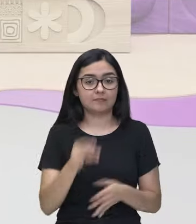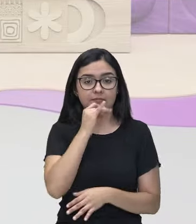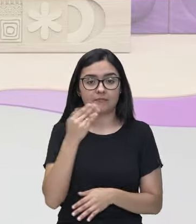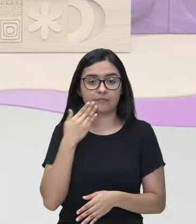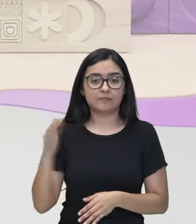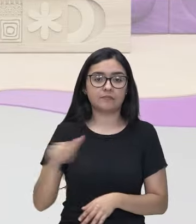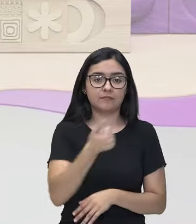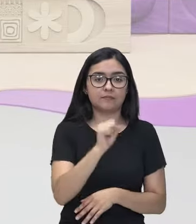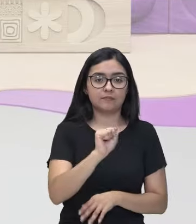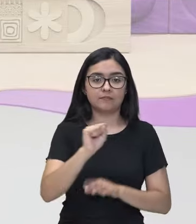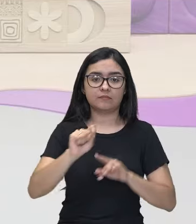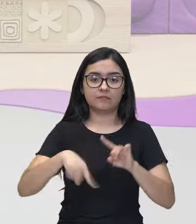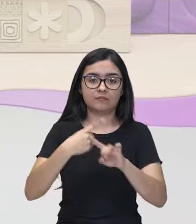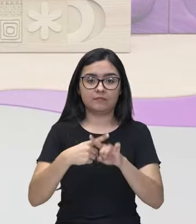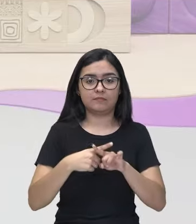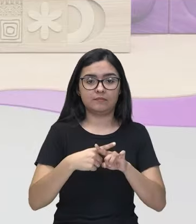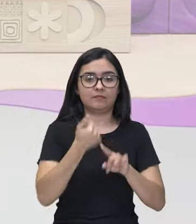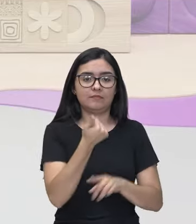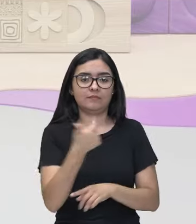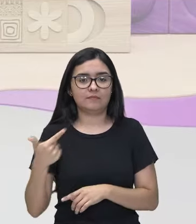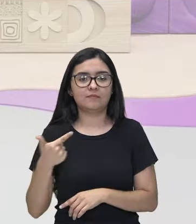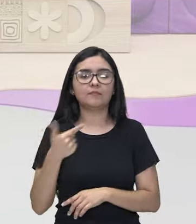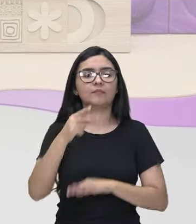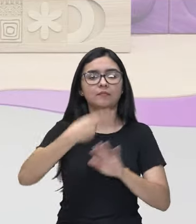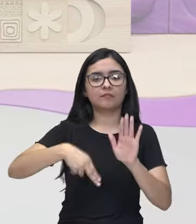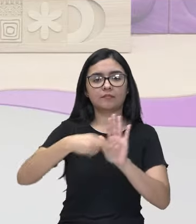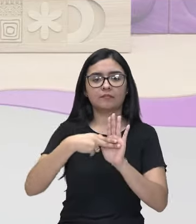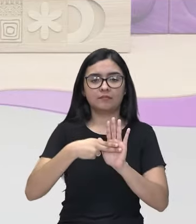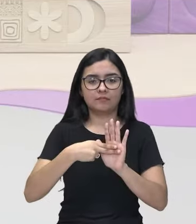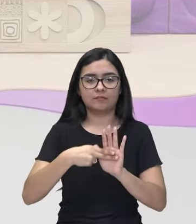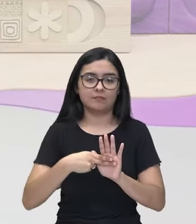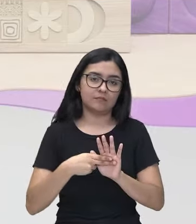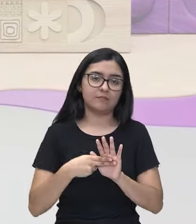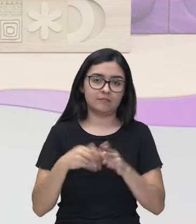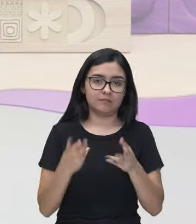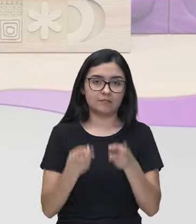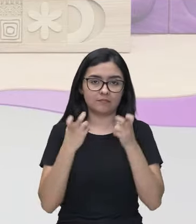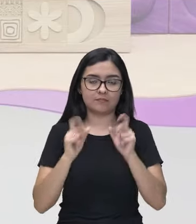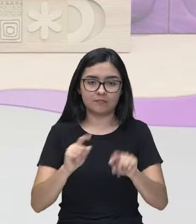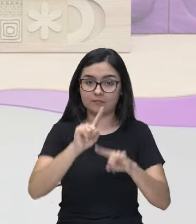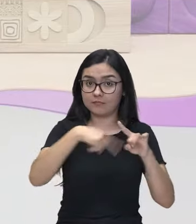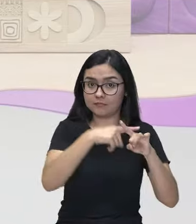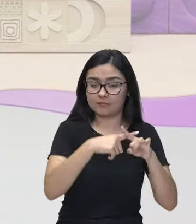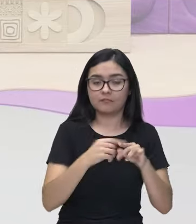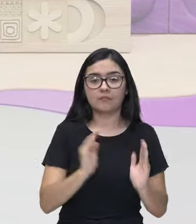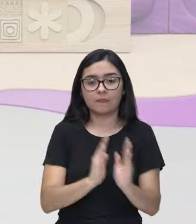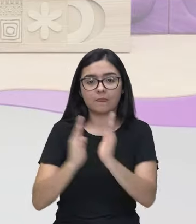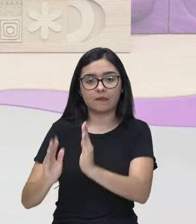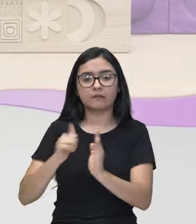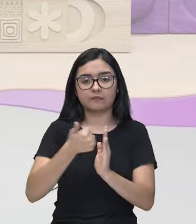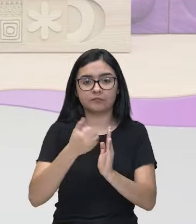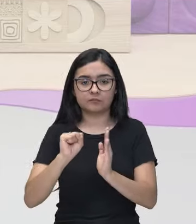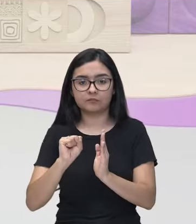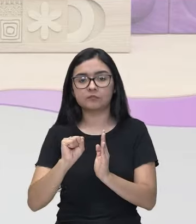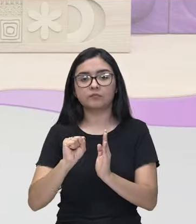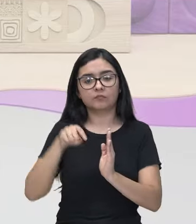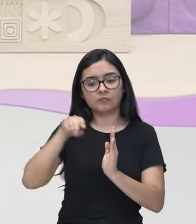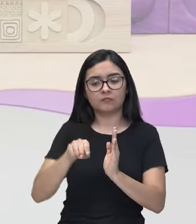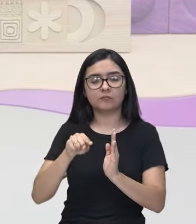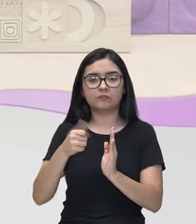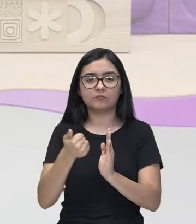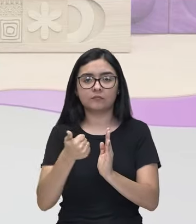usando o símbolo X no meio, separando os dois fatores, né? E temos aí 18 vezes 12 utilizando apenas o ponto, tá